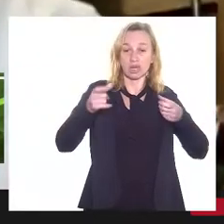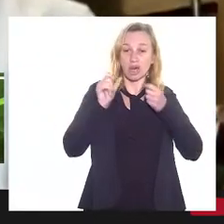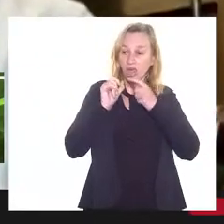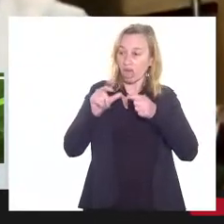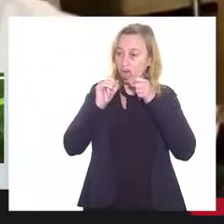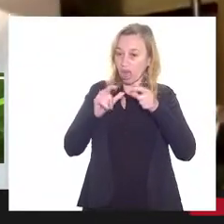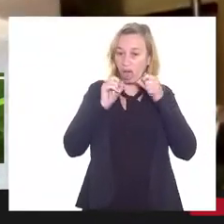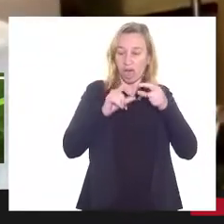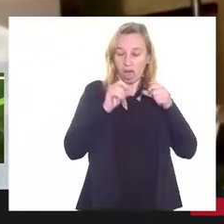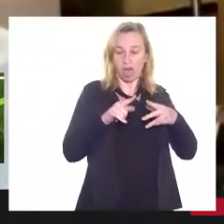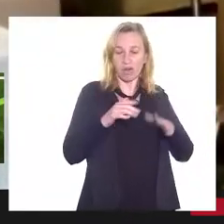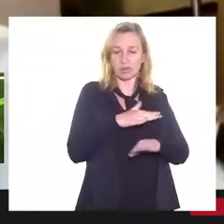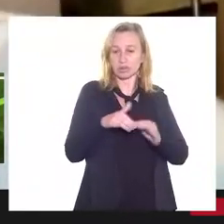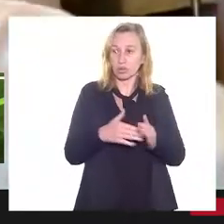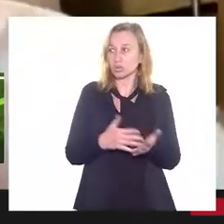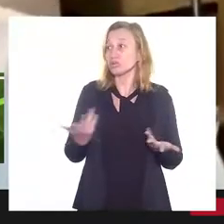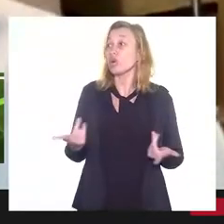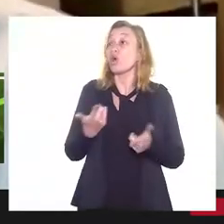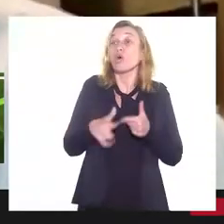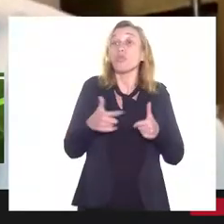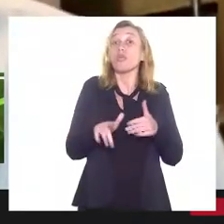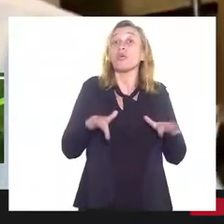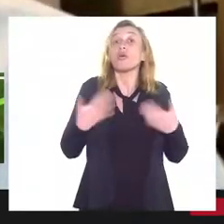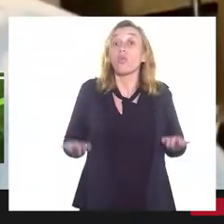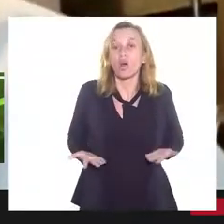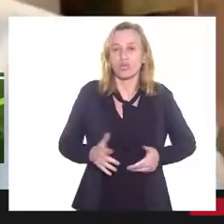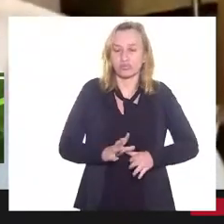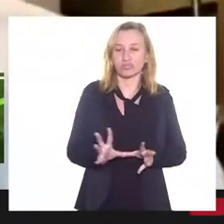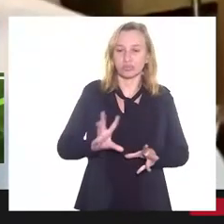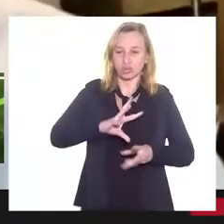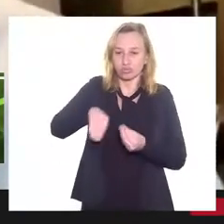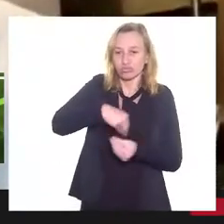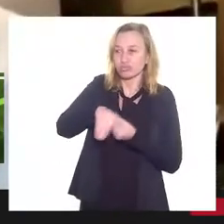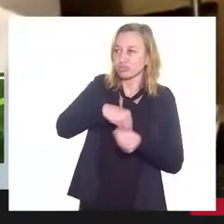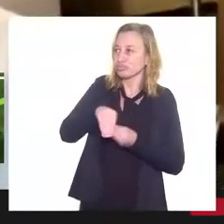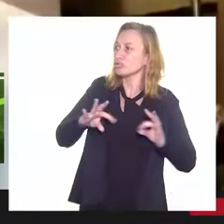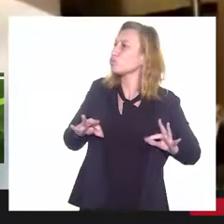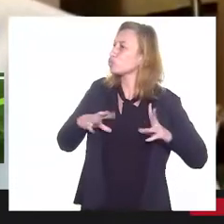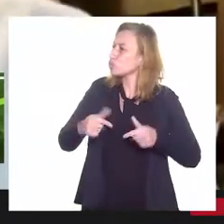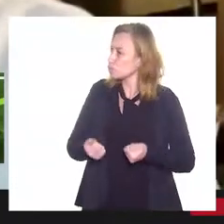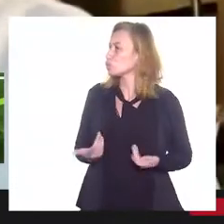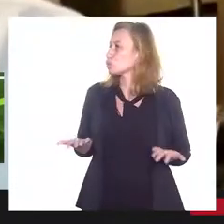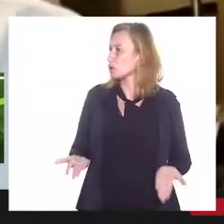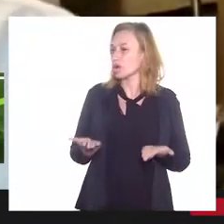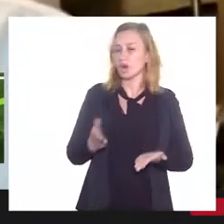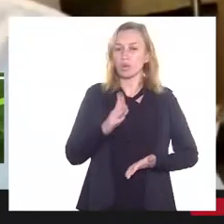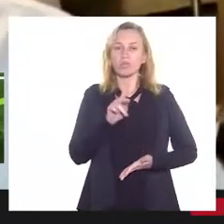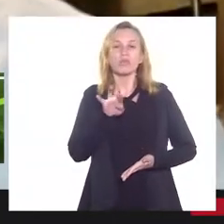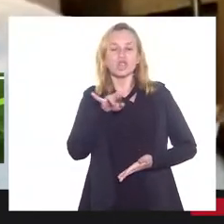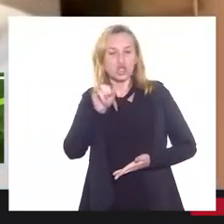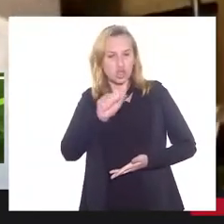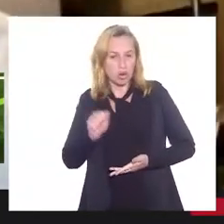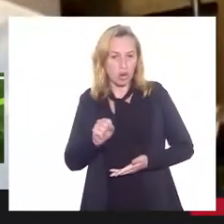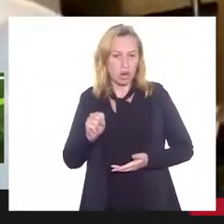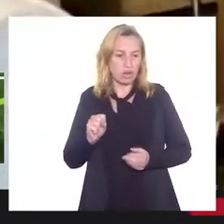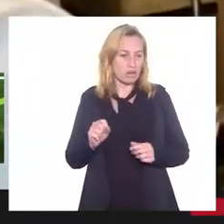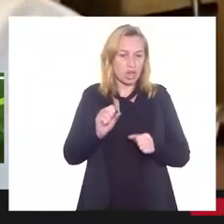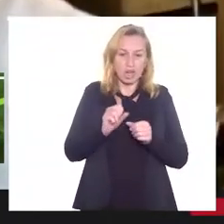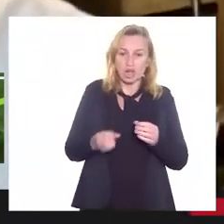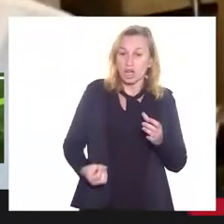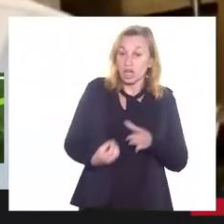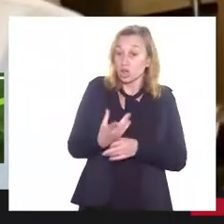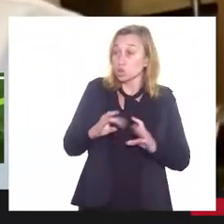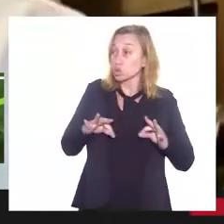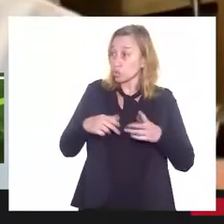qual é o problema você envia Tudo do mesmo saco pela farinha do mesmo saco um dizia o Brizola né Babá vira tudo farinha do mesmo